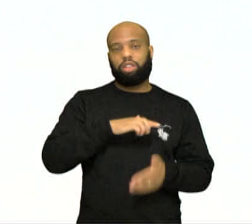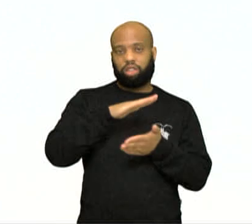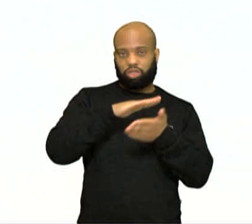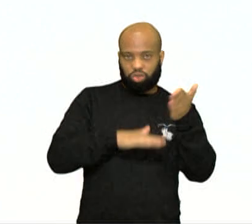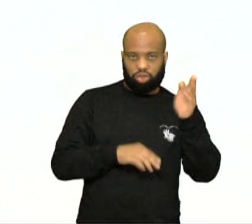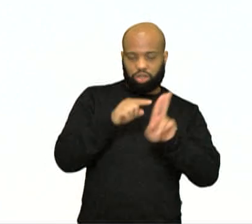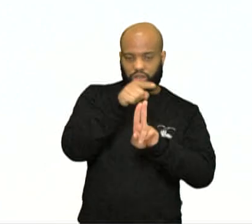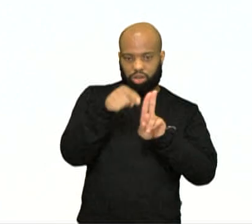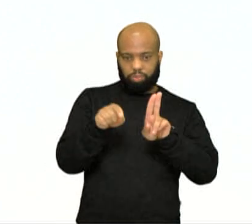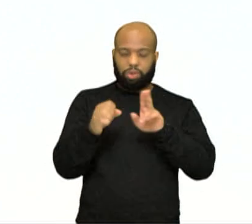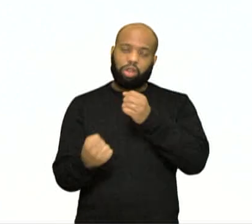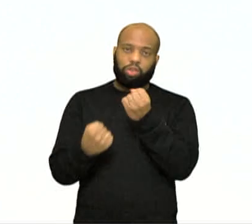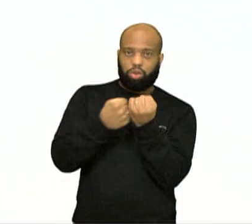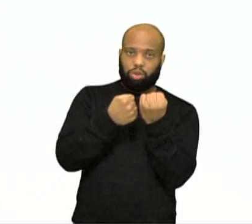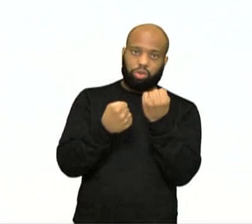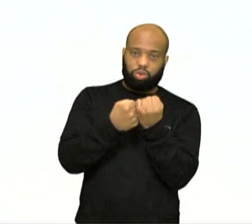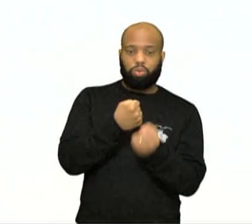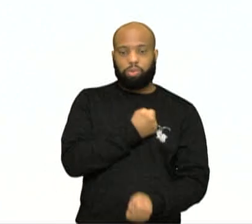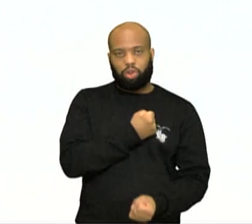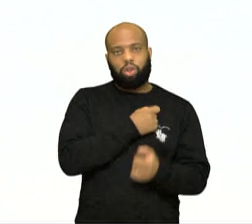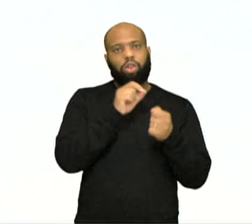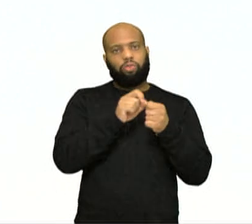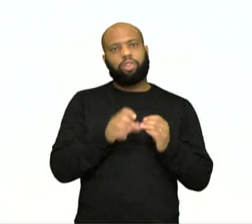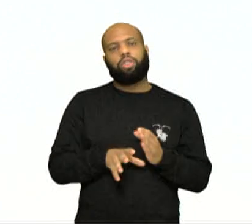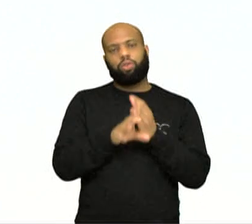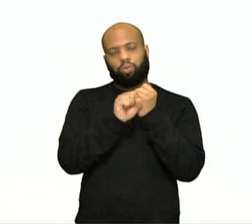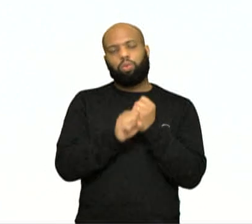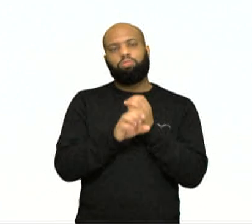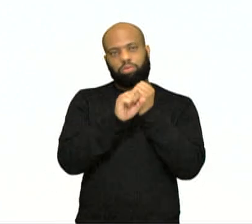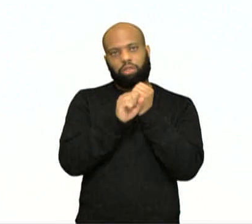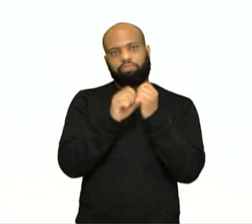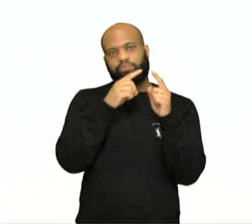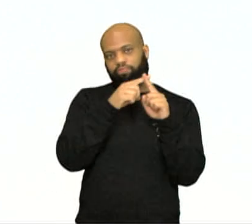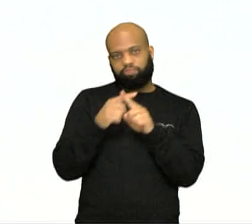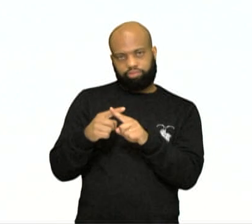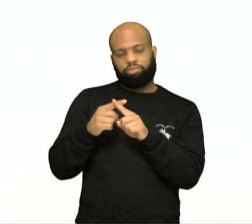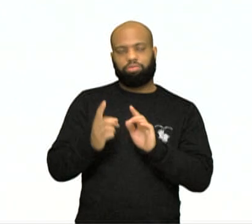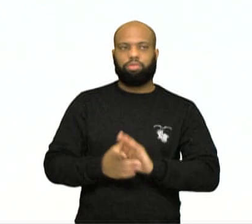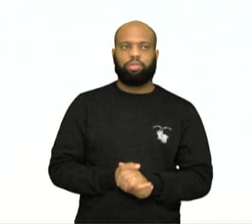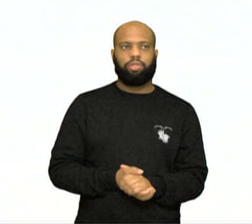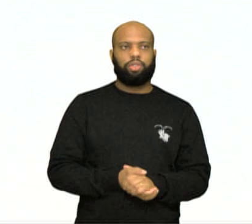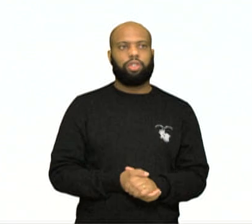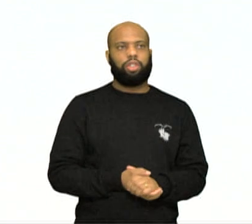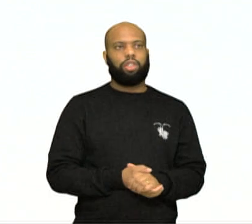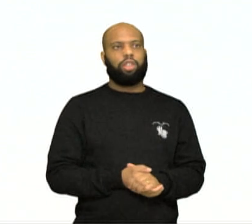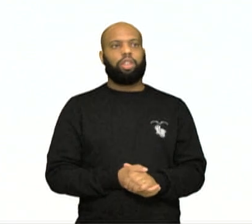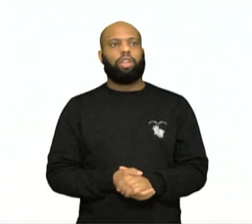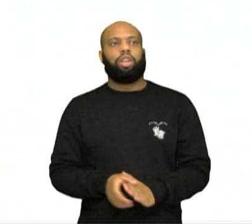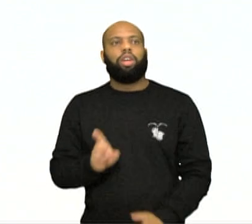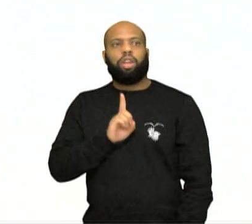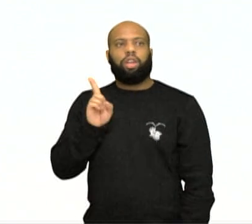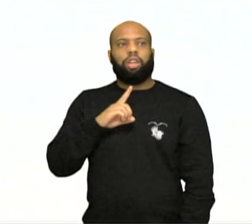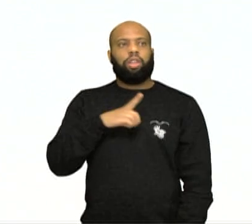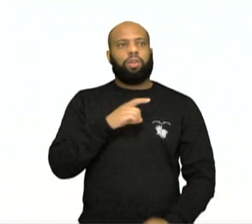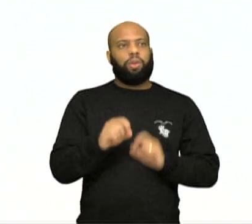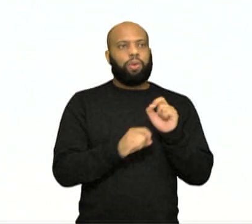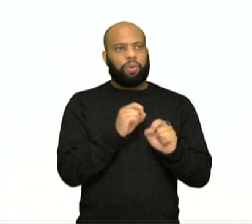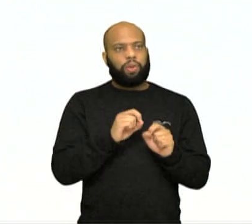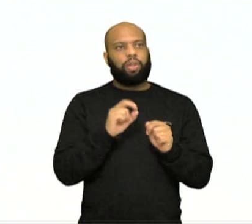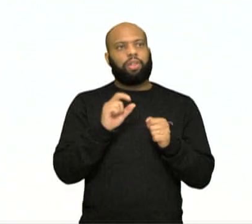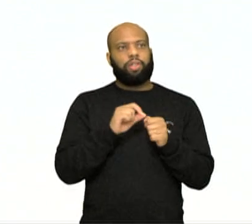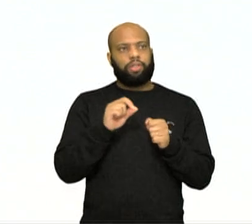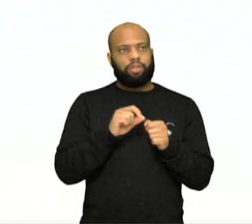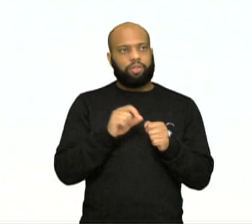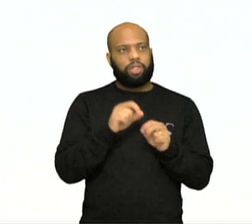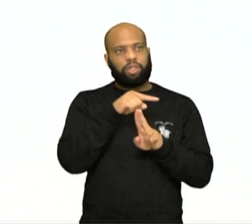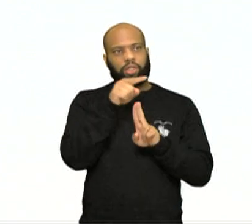valor, o π indicado, você tem que fazer a substituição desse valor de π. Então, nesse caso aqui, a gente fez a